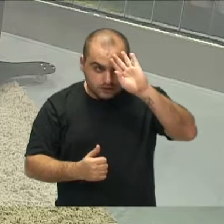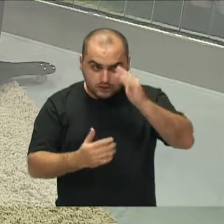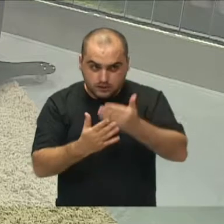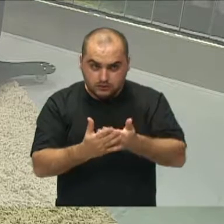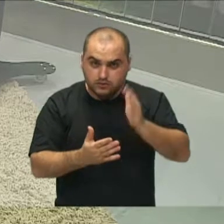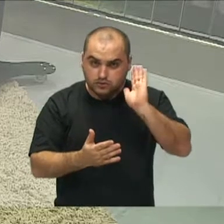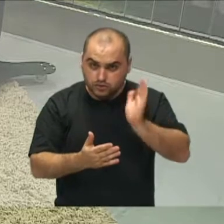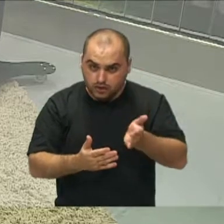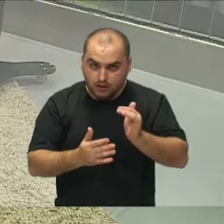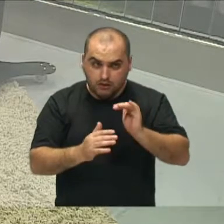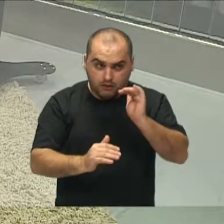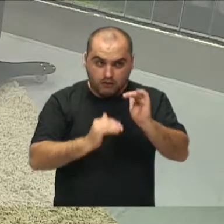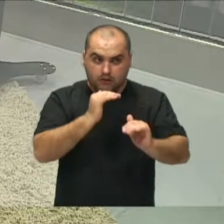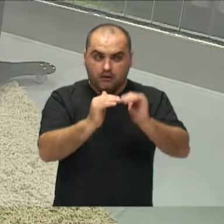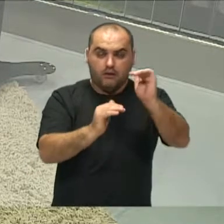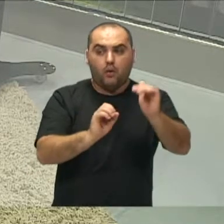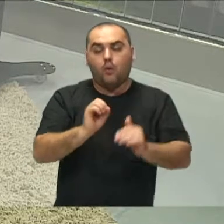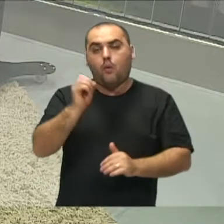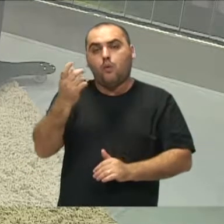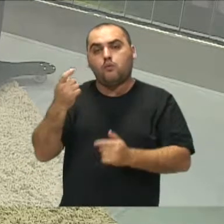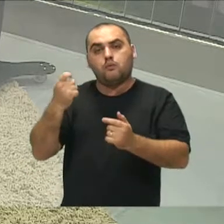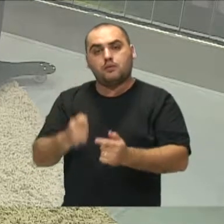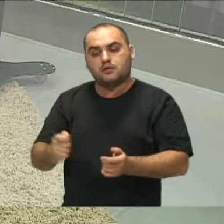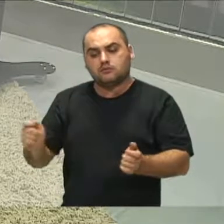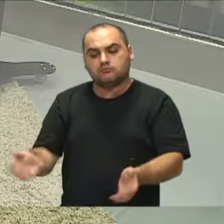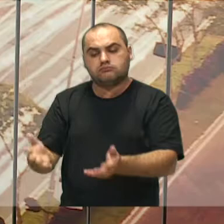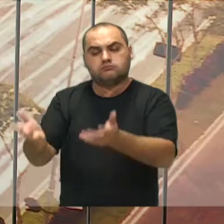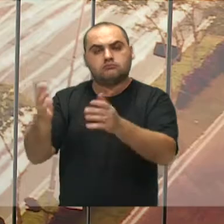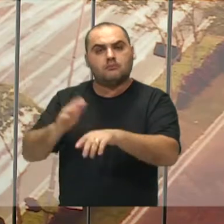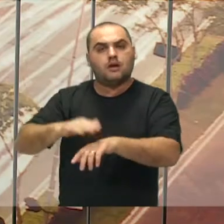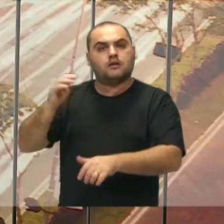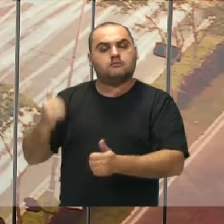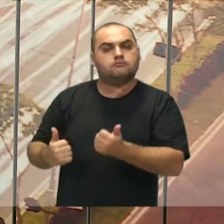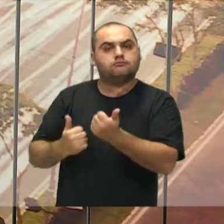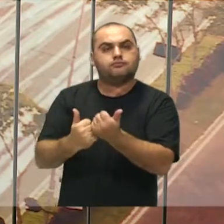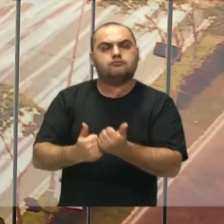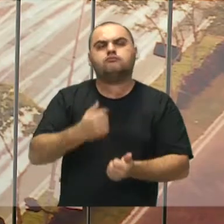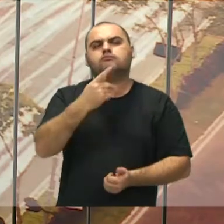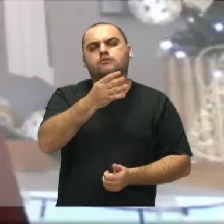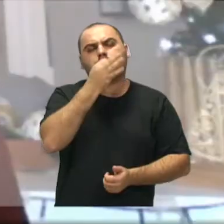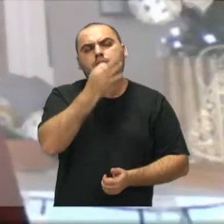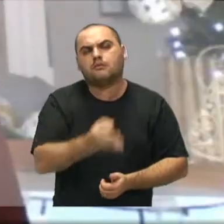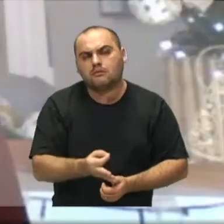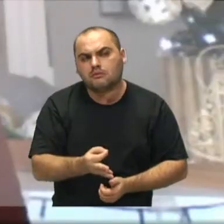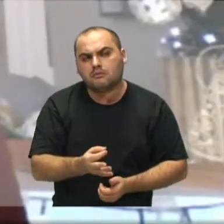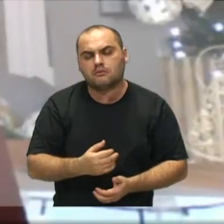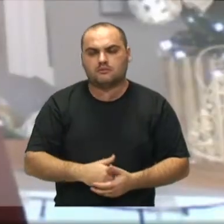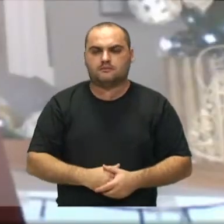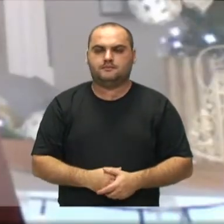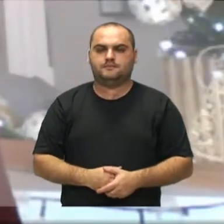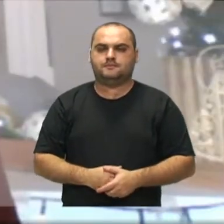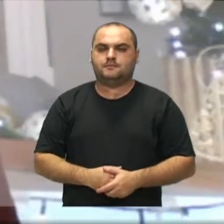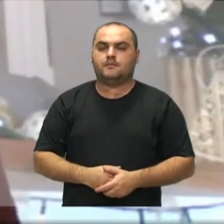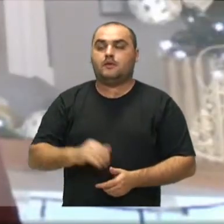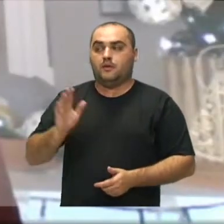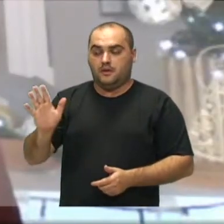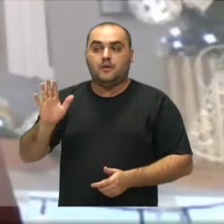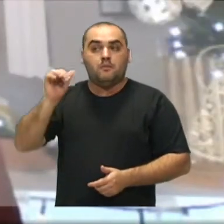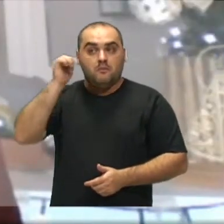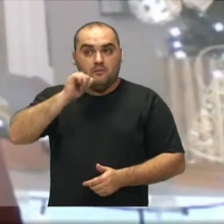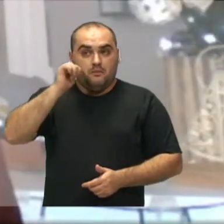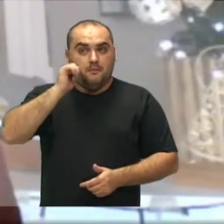que precisa de mais apoio? Qual é o teu posicionamento em relação a isso? Vem crescendo